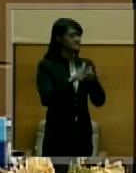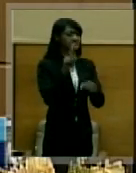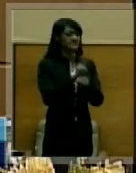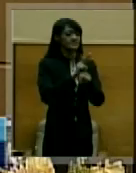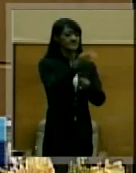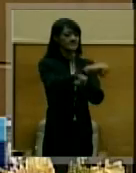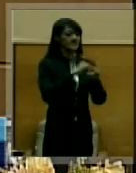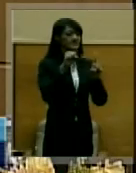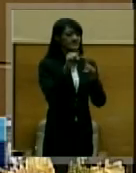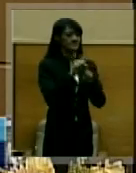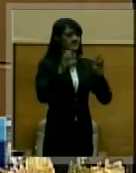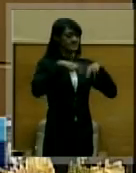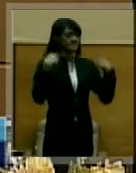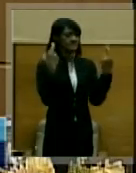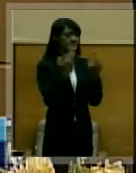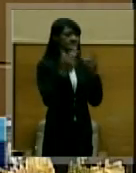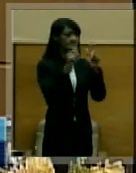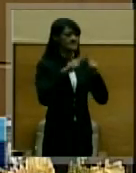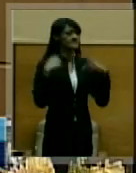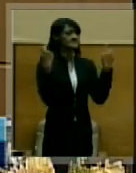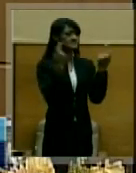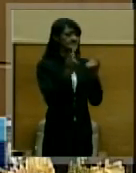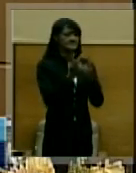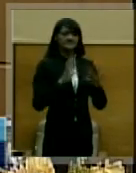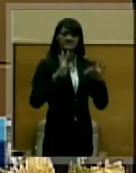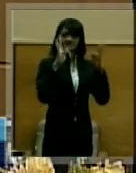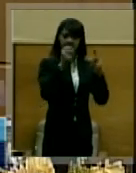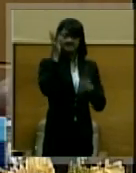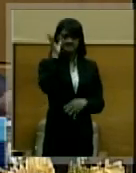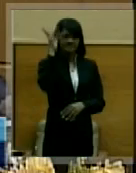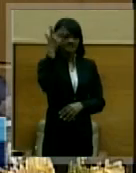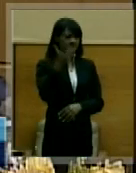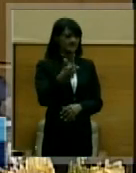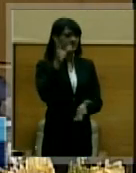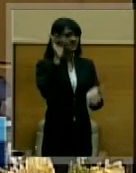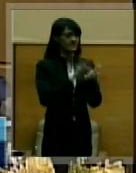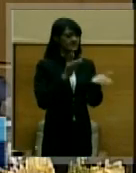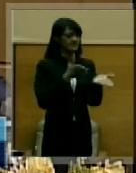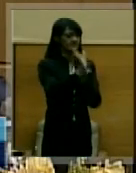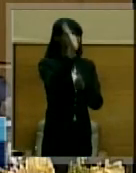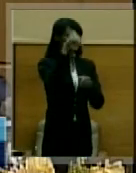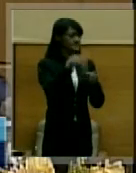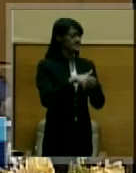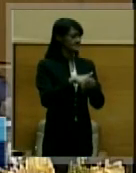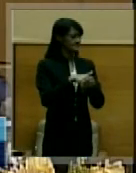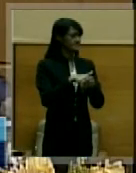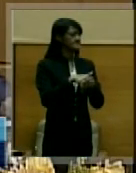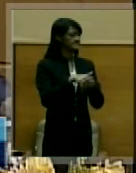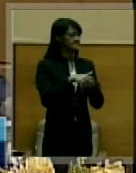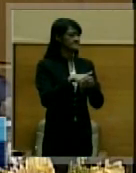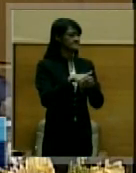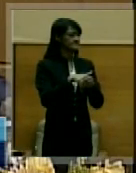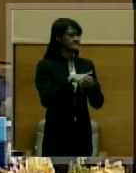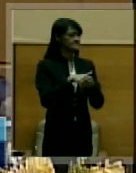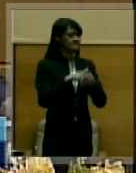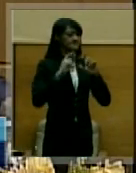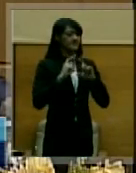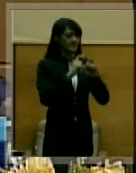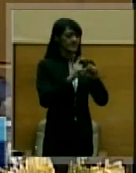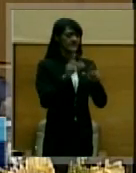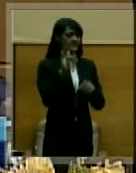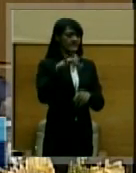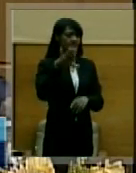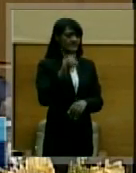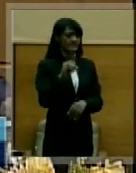Previdência Social, em reunião extraordinária, decidem por unanimidade aprovar a concessão de Medalha do Mérito da Superação Flávio